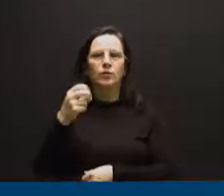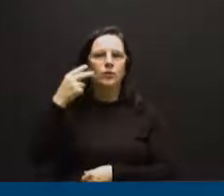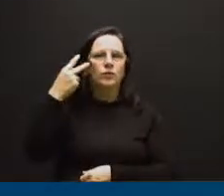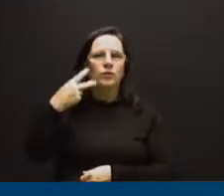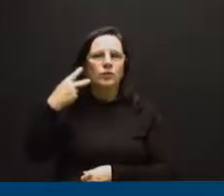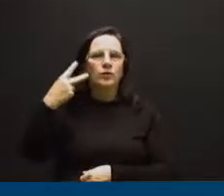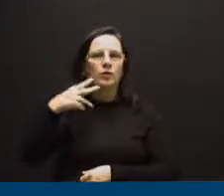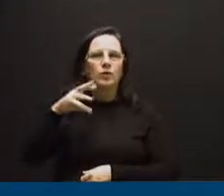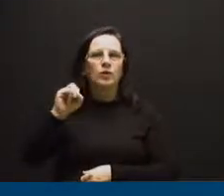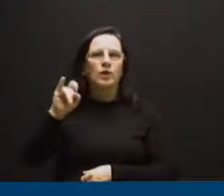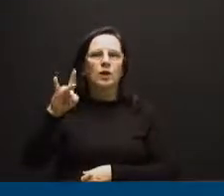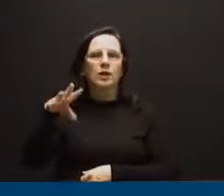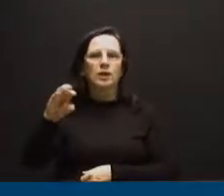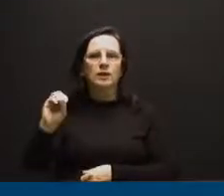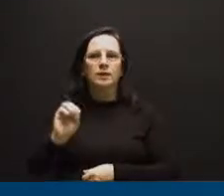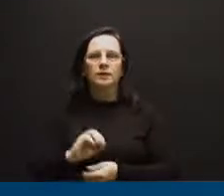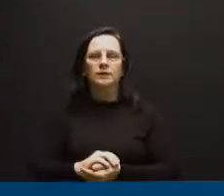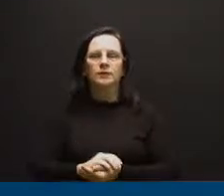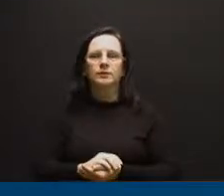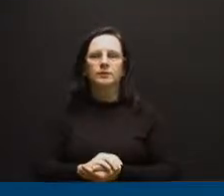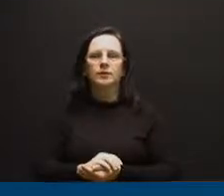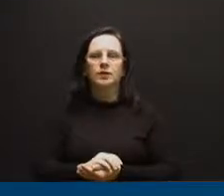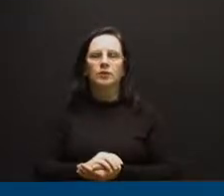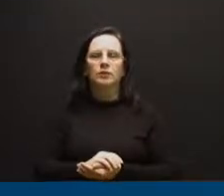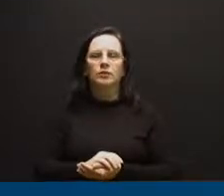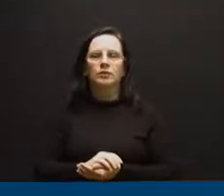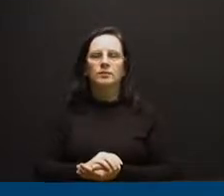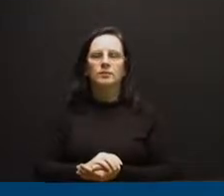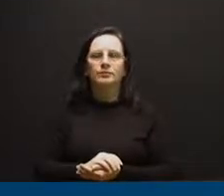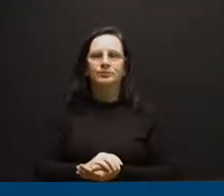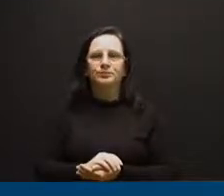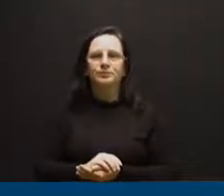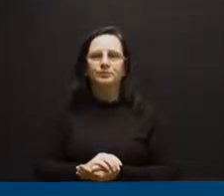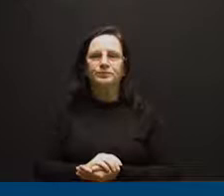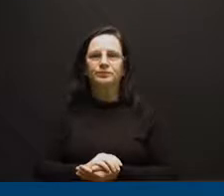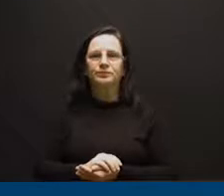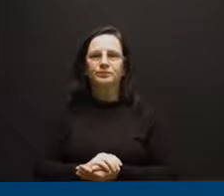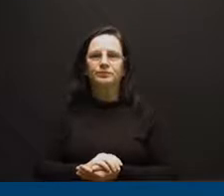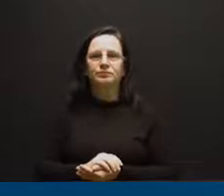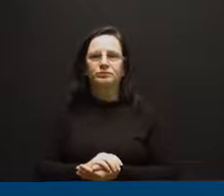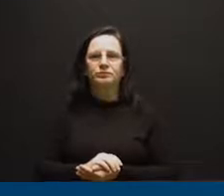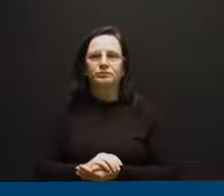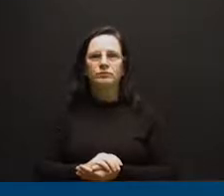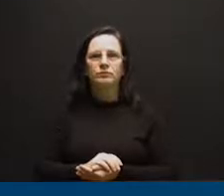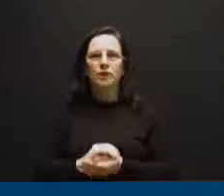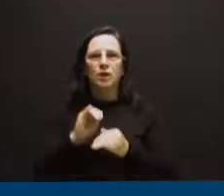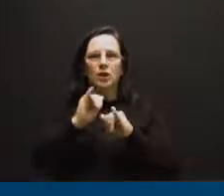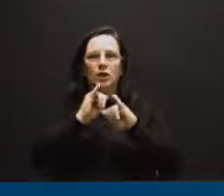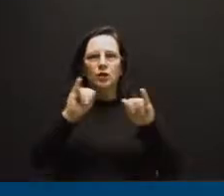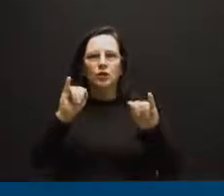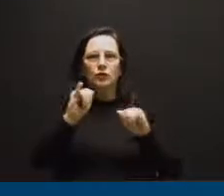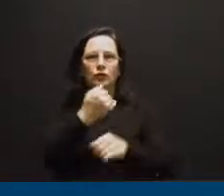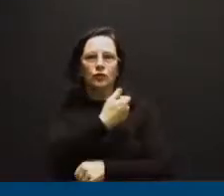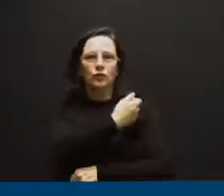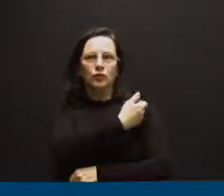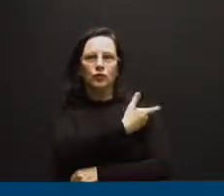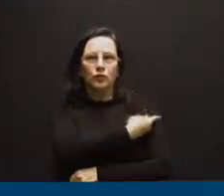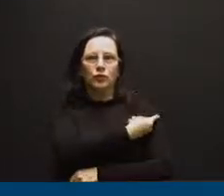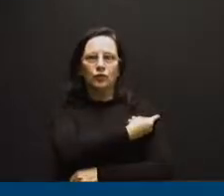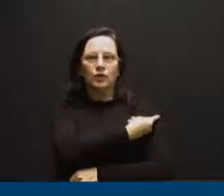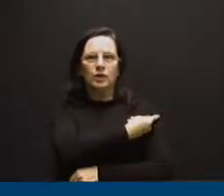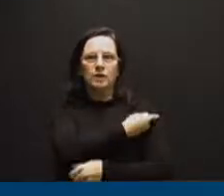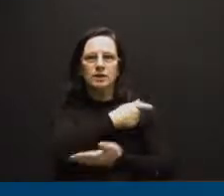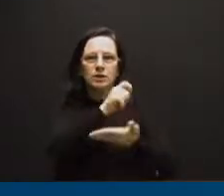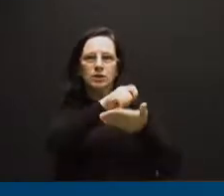sérgio augusto de santana que dispõe sobre a informatização do cartão de vacinação a data